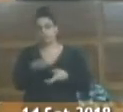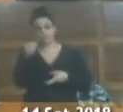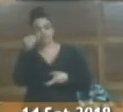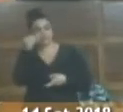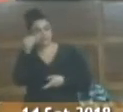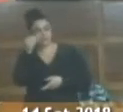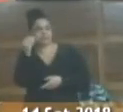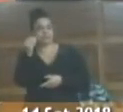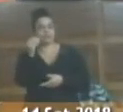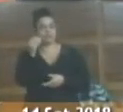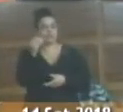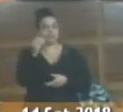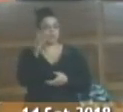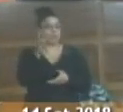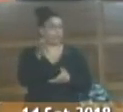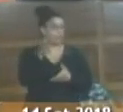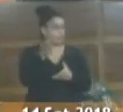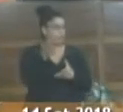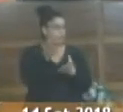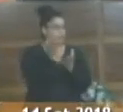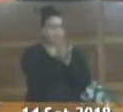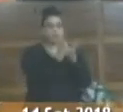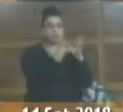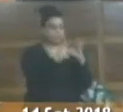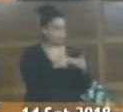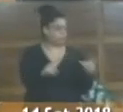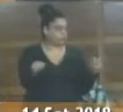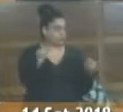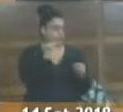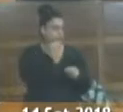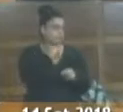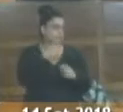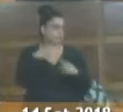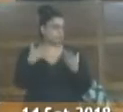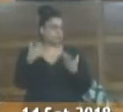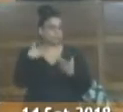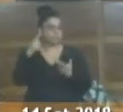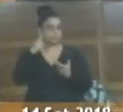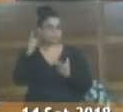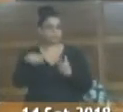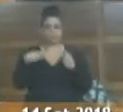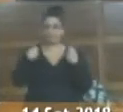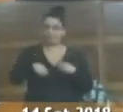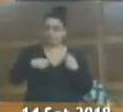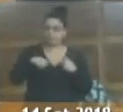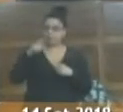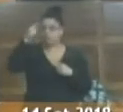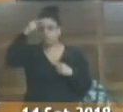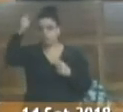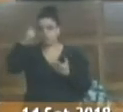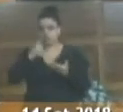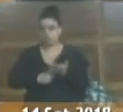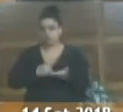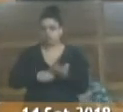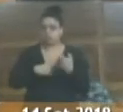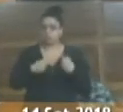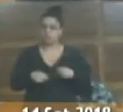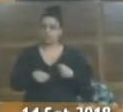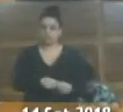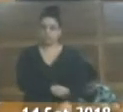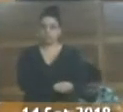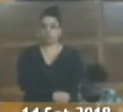tentando apagar fogo, apagar incêndio. Então, eu acho que é muito necessário a gente pensar num plano, numa